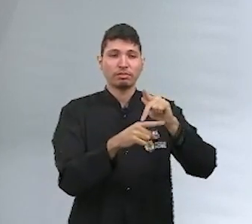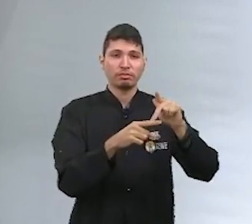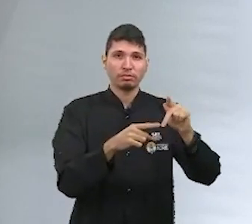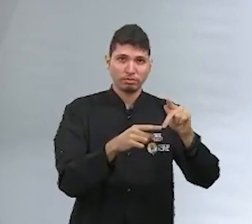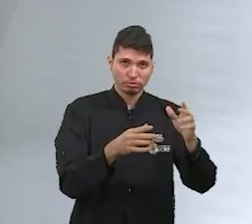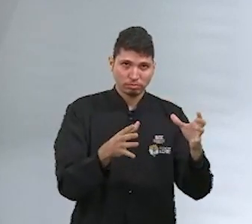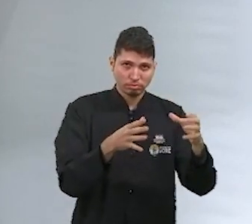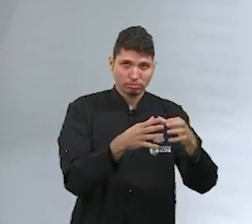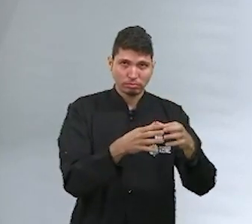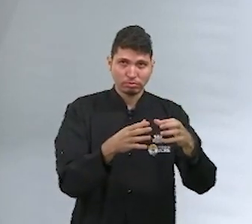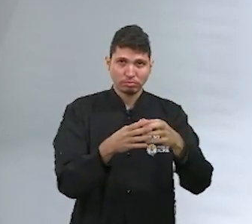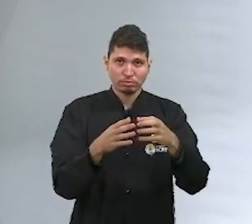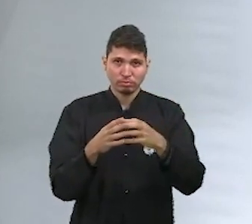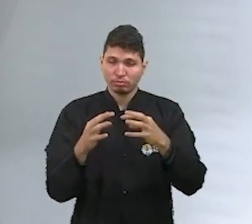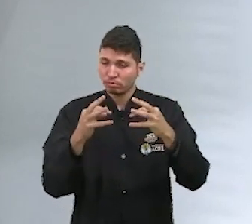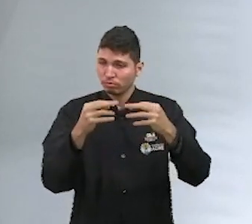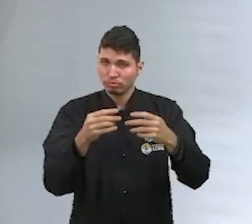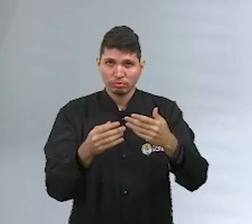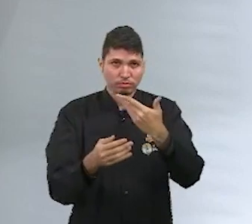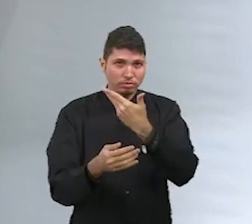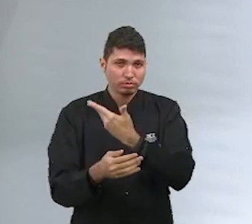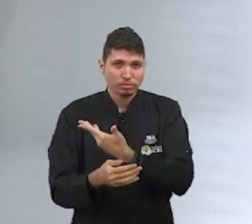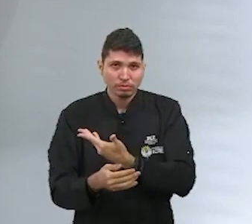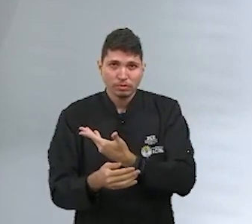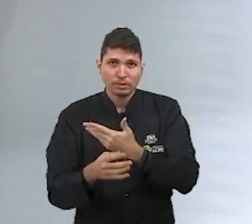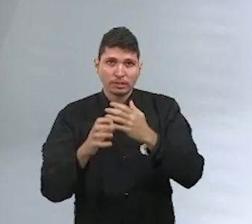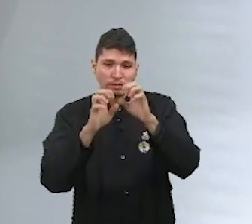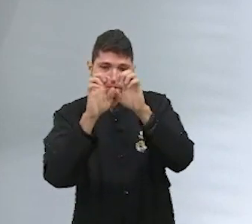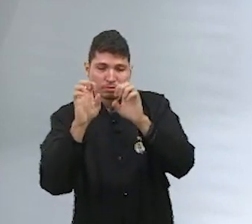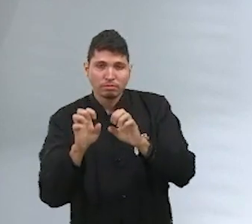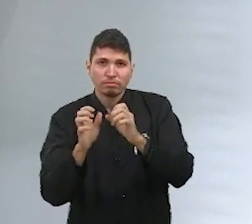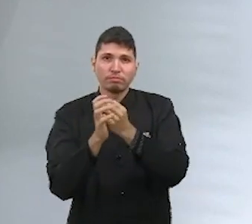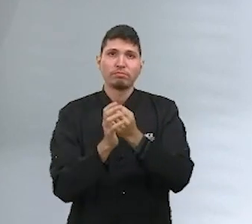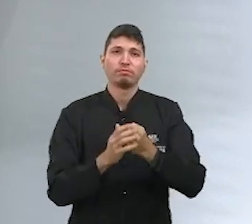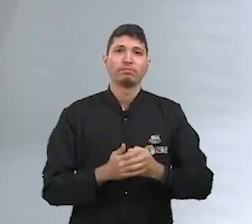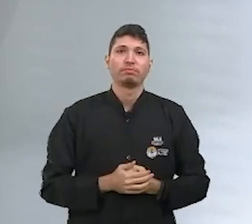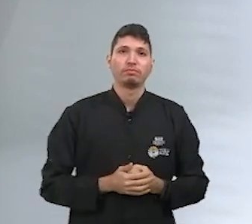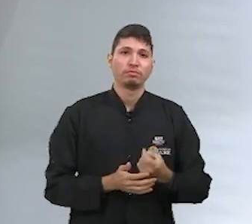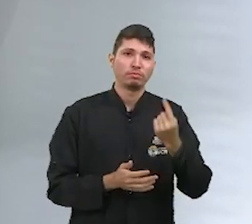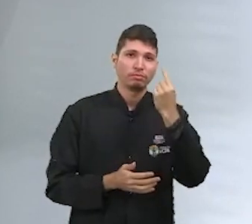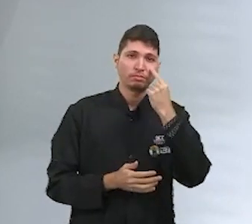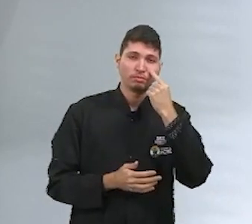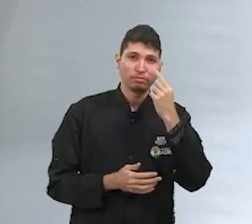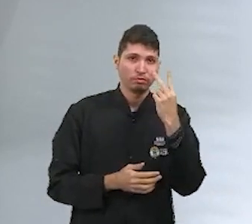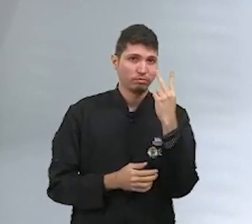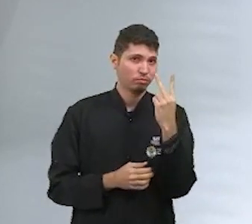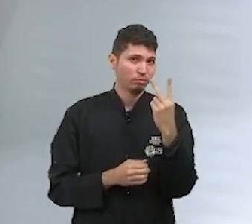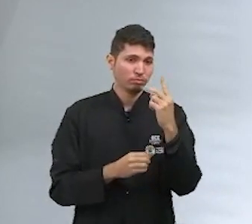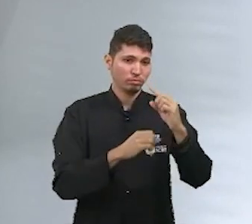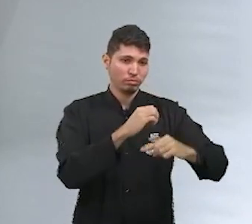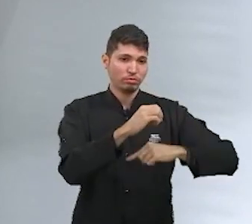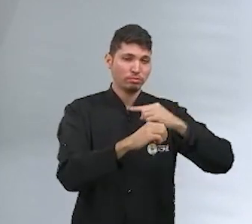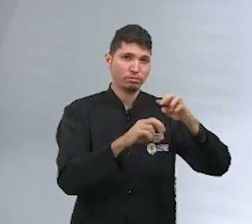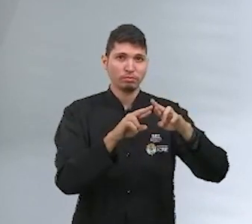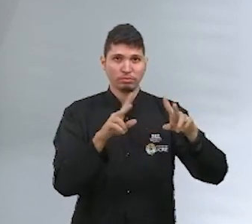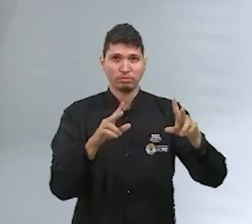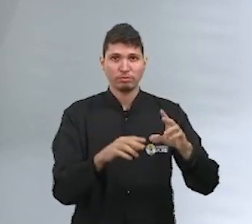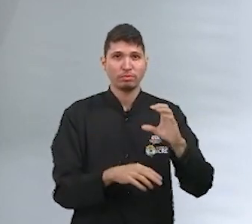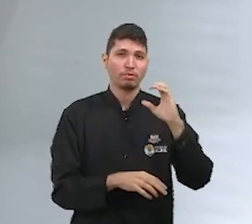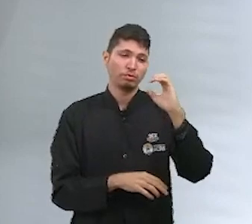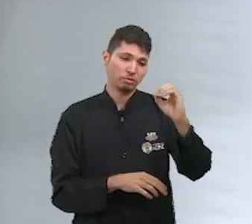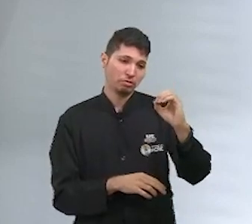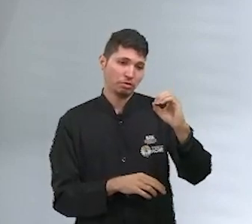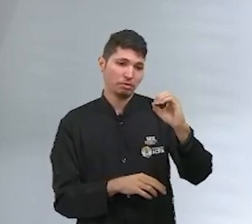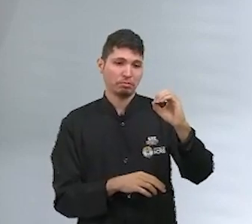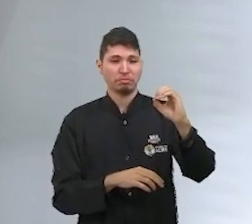Em todas as nossas análises, em todo momento eu analisava 2 átomos diferentes, oxigênio e